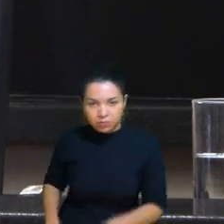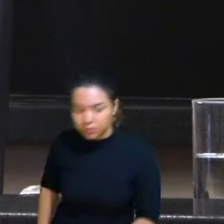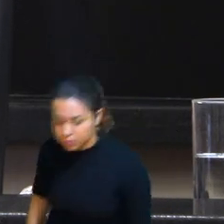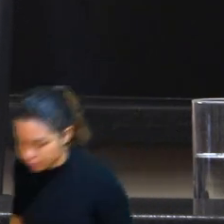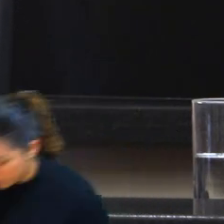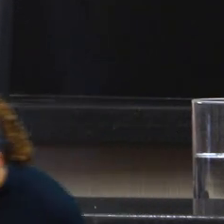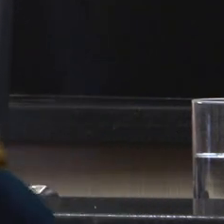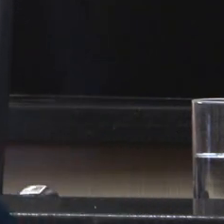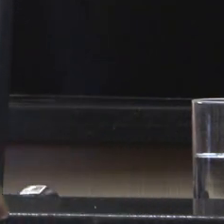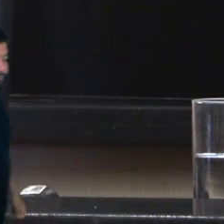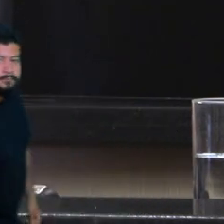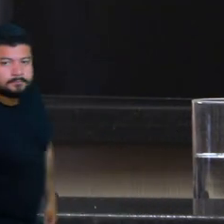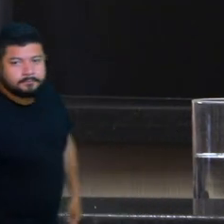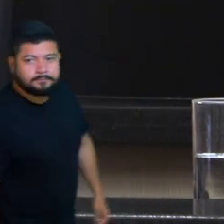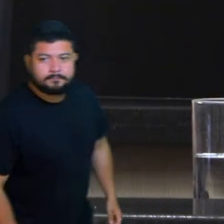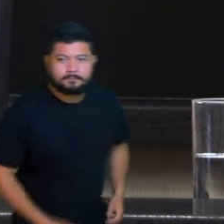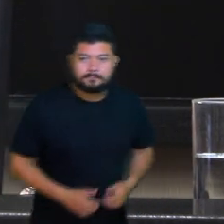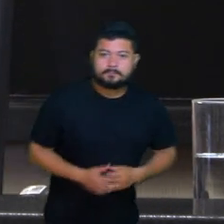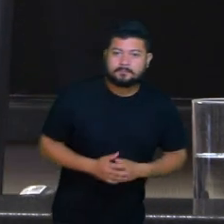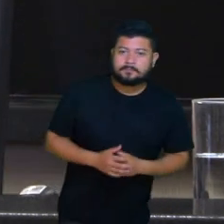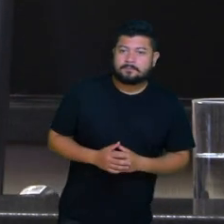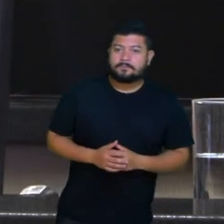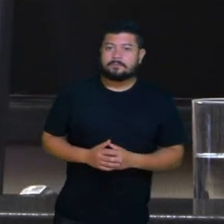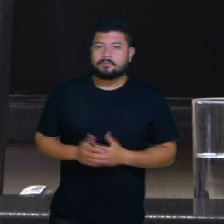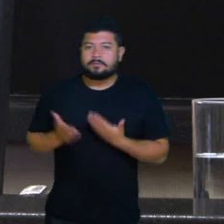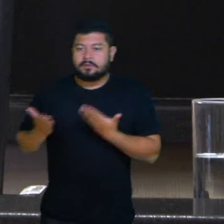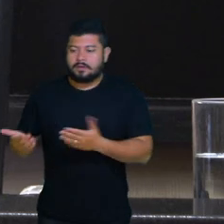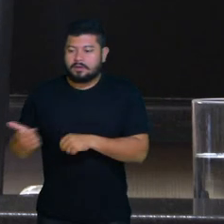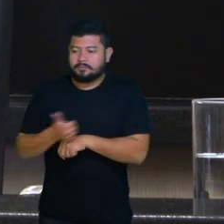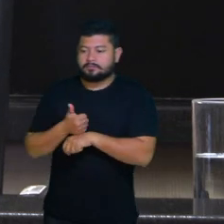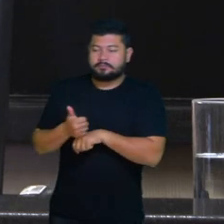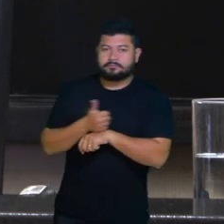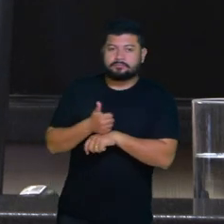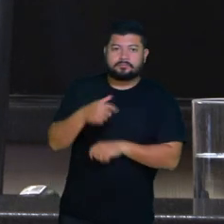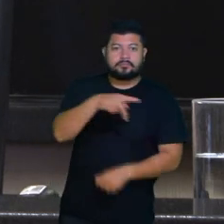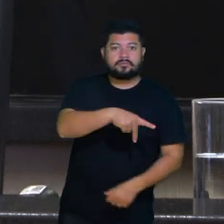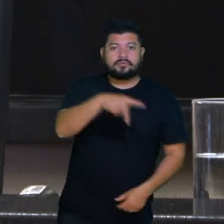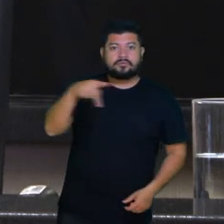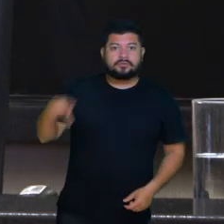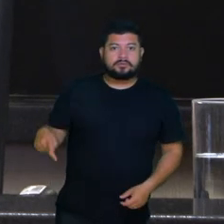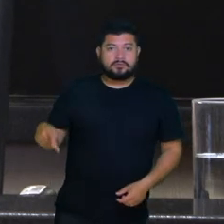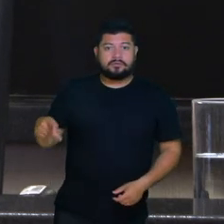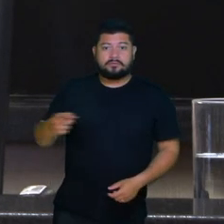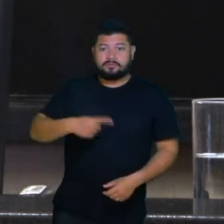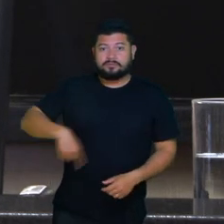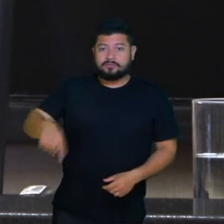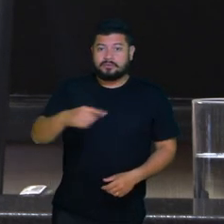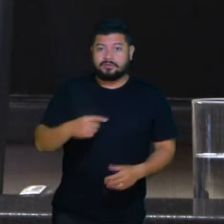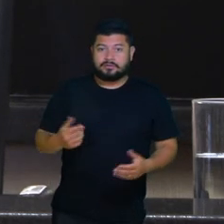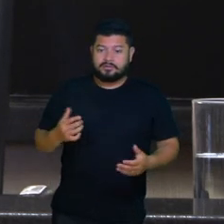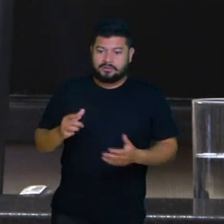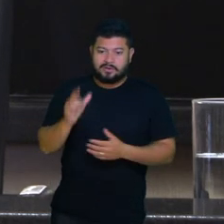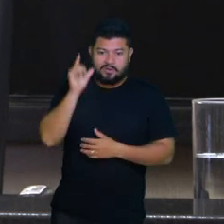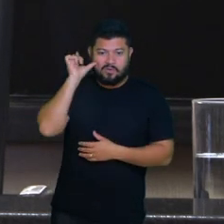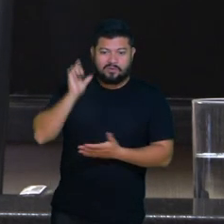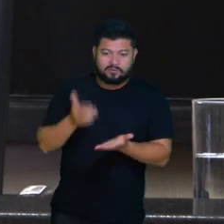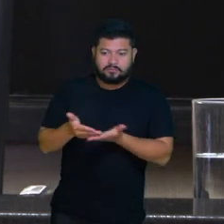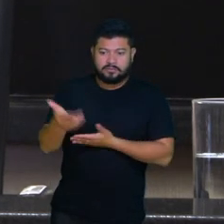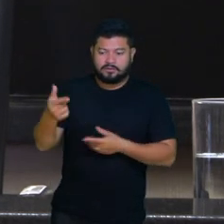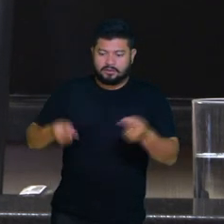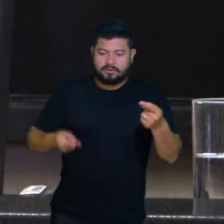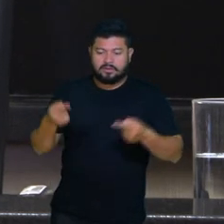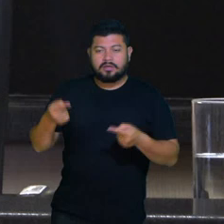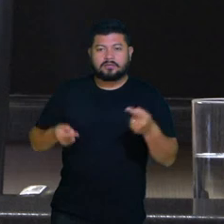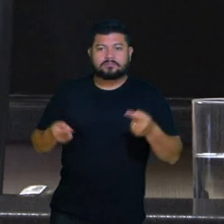esse profissional né docente que nós estamos aqui né desde ontem debatendo